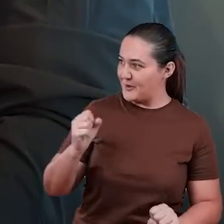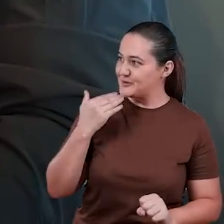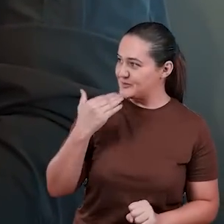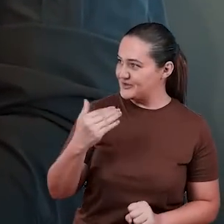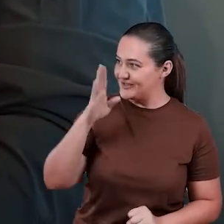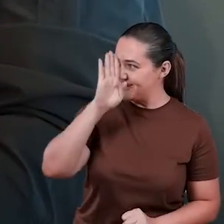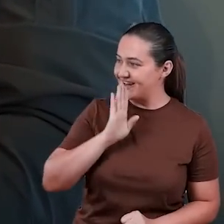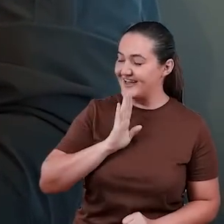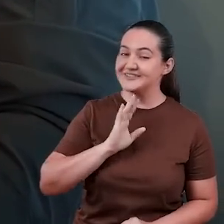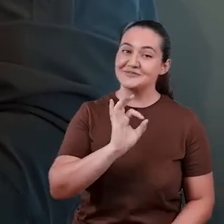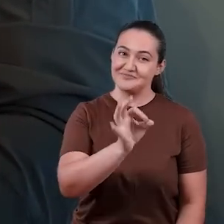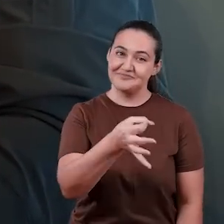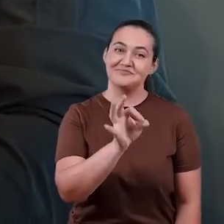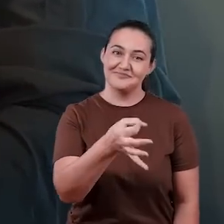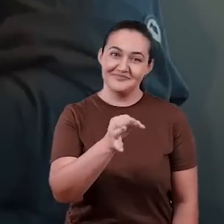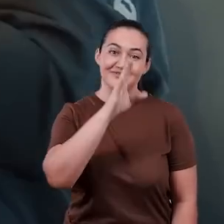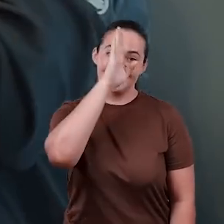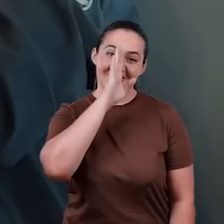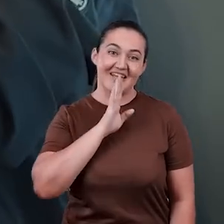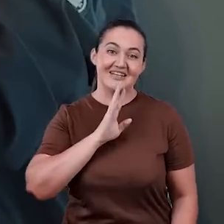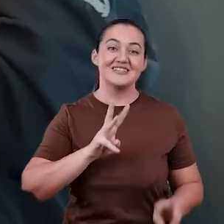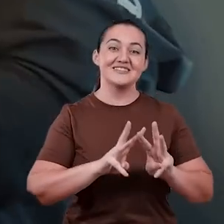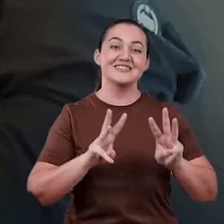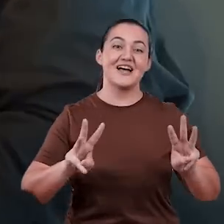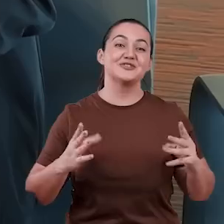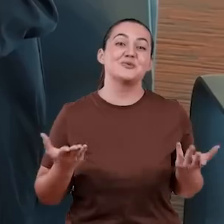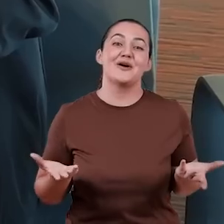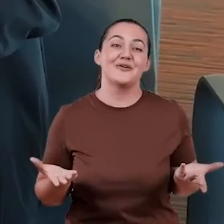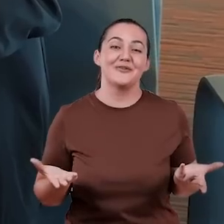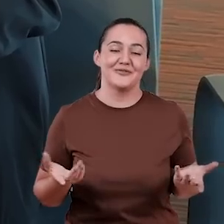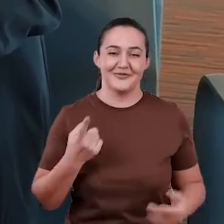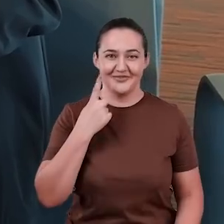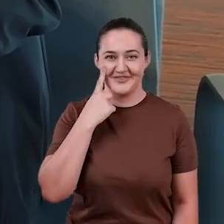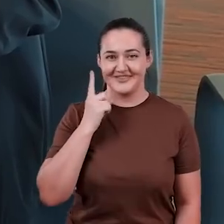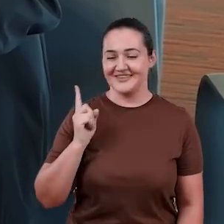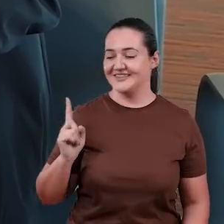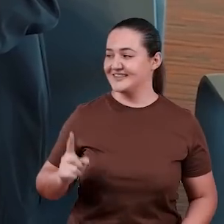pode pedir essa revista, né? Gratuitamente, através do site. Qual que é?